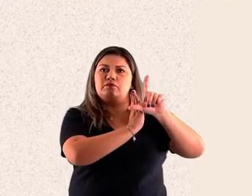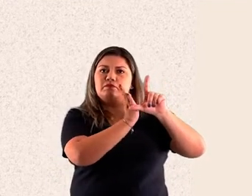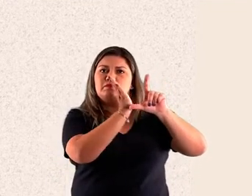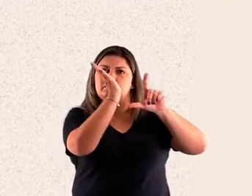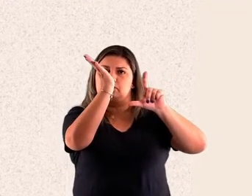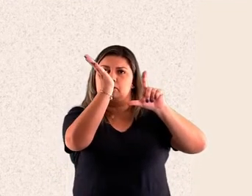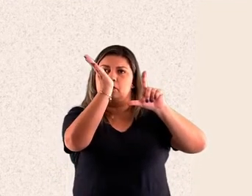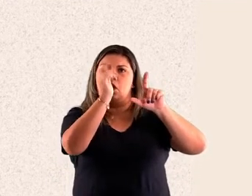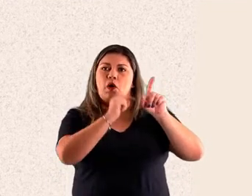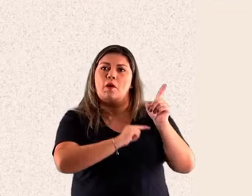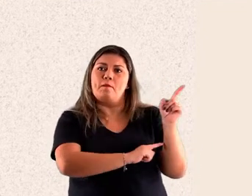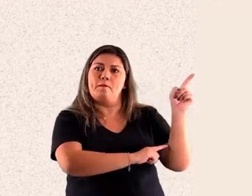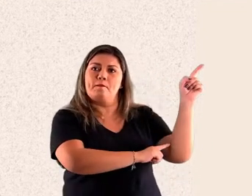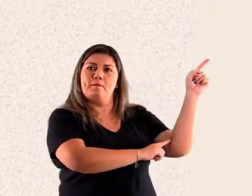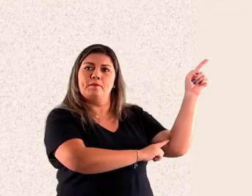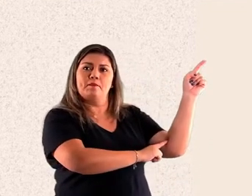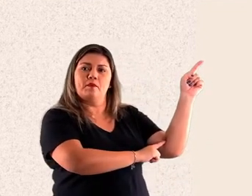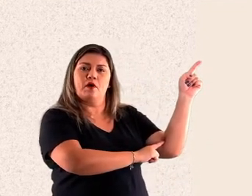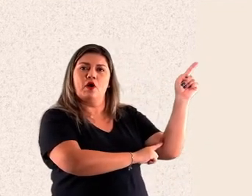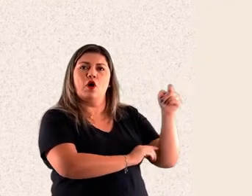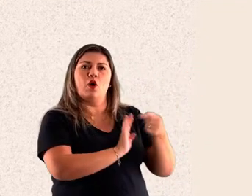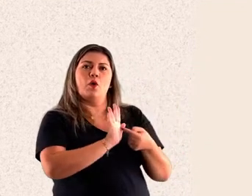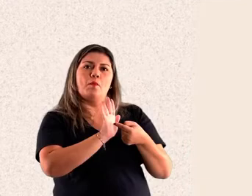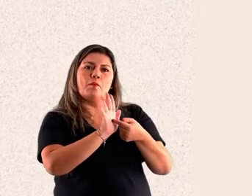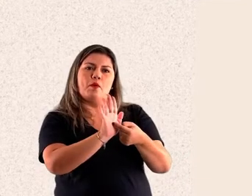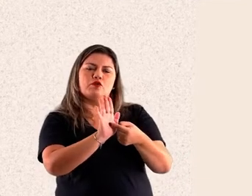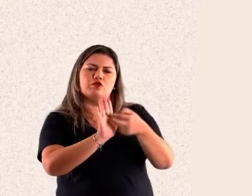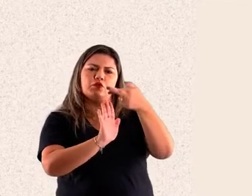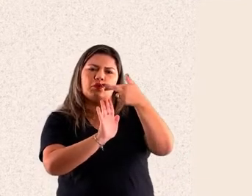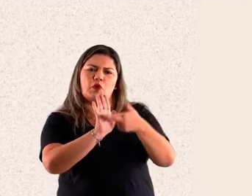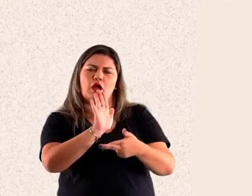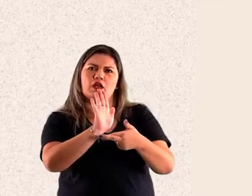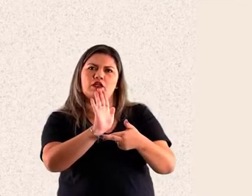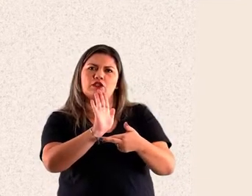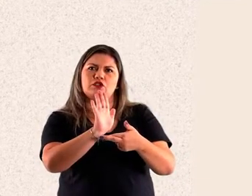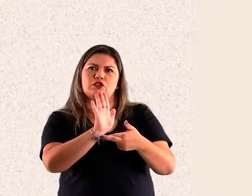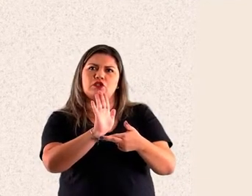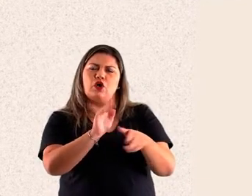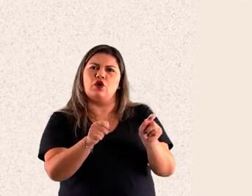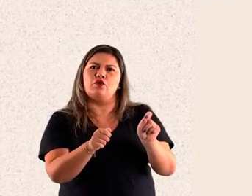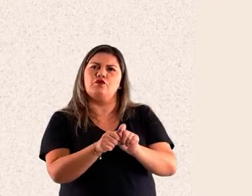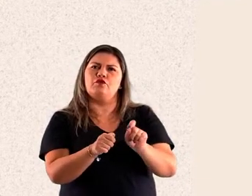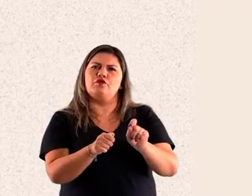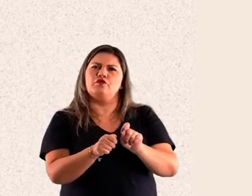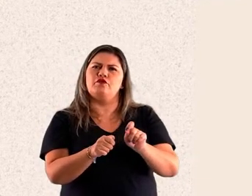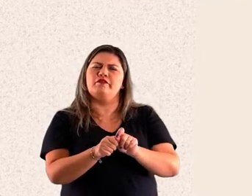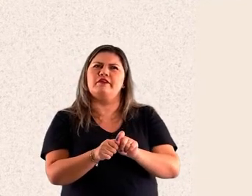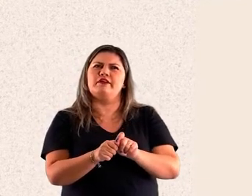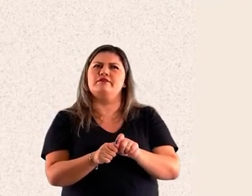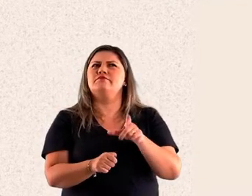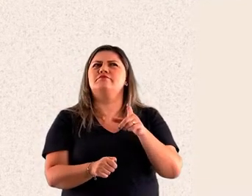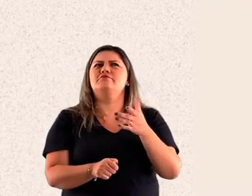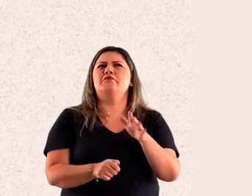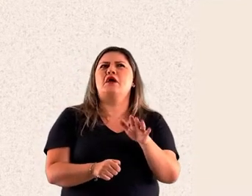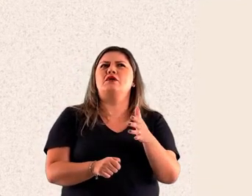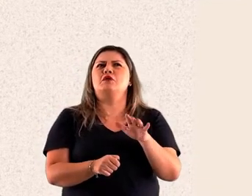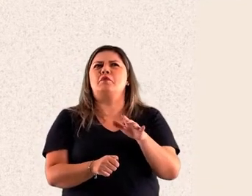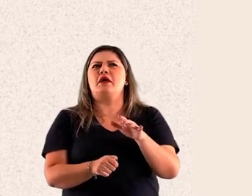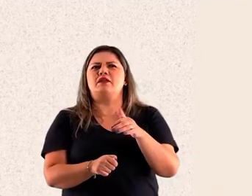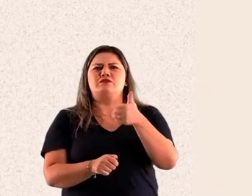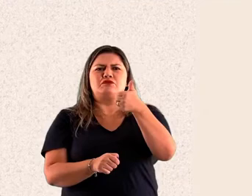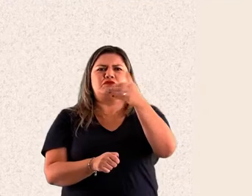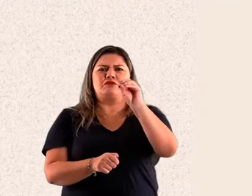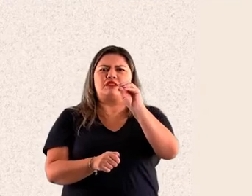sei se vocês já ouviram falar de um relatório que é produzido Salvo engano há mais de uma década que é produzido um relatório